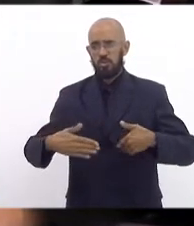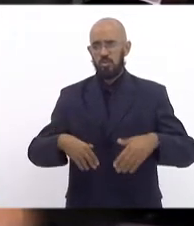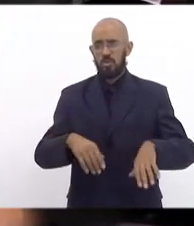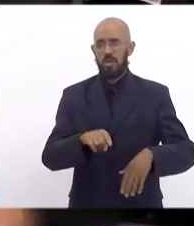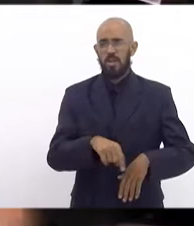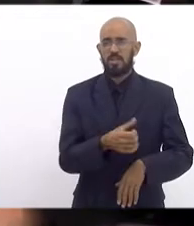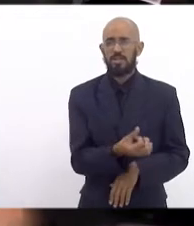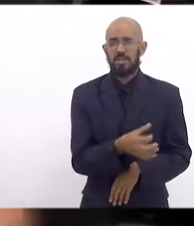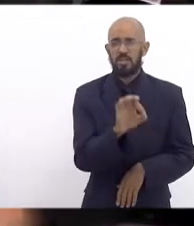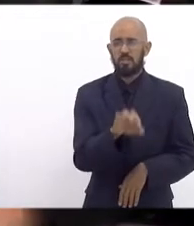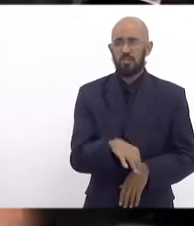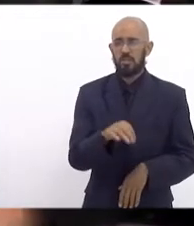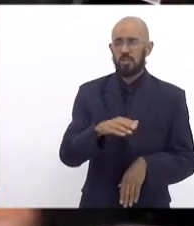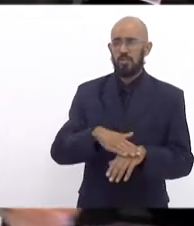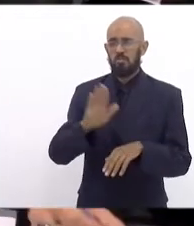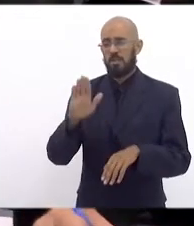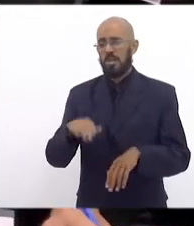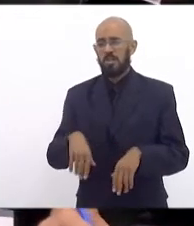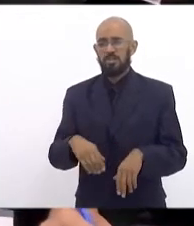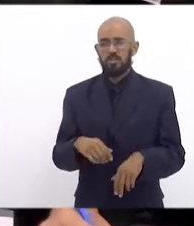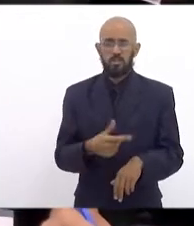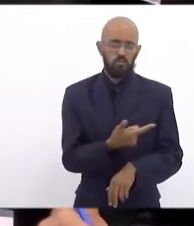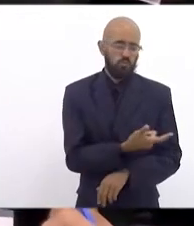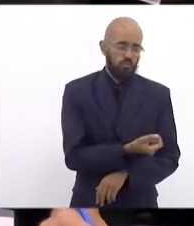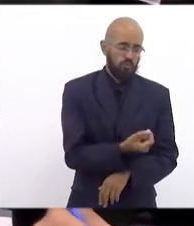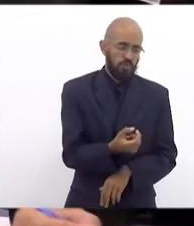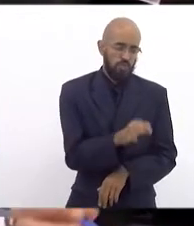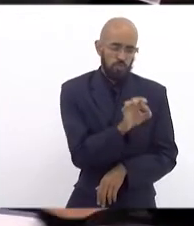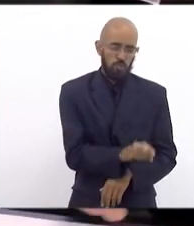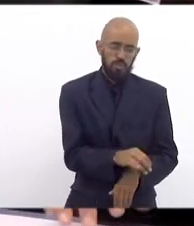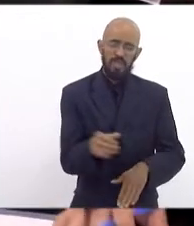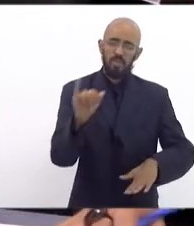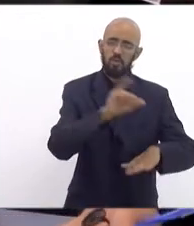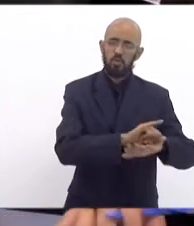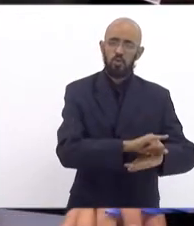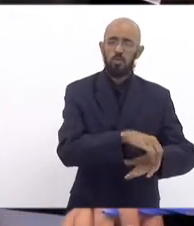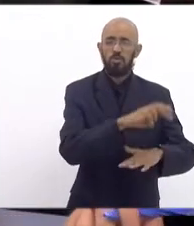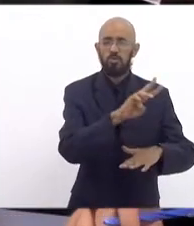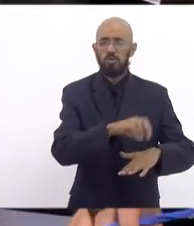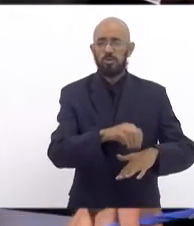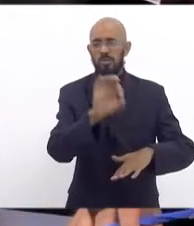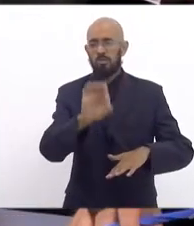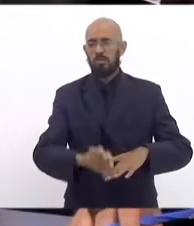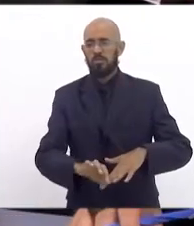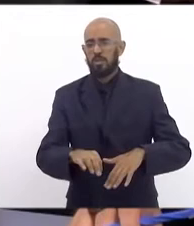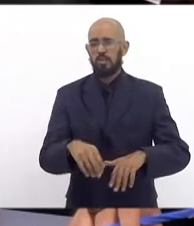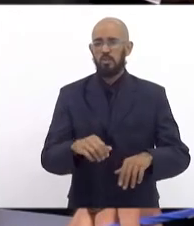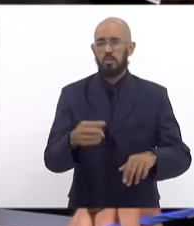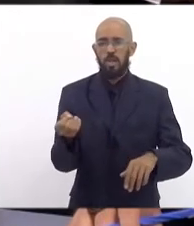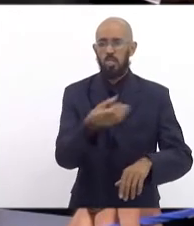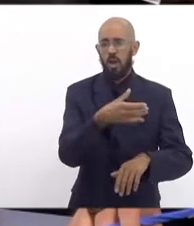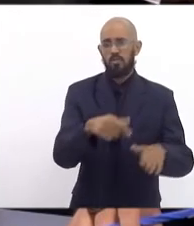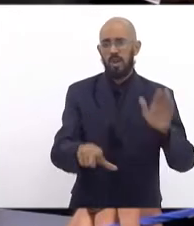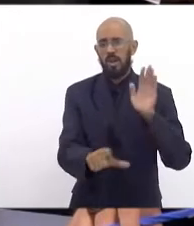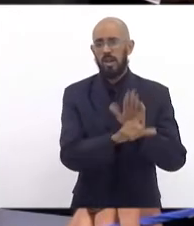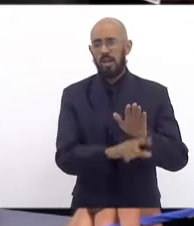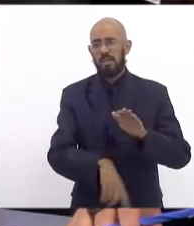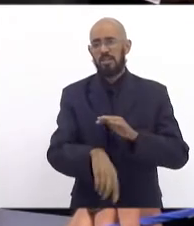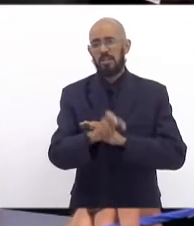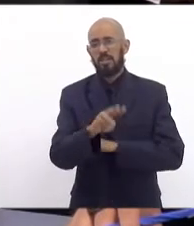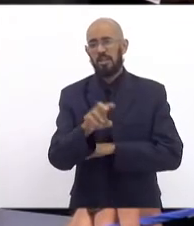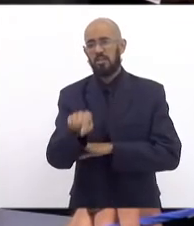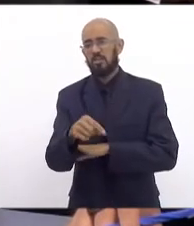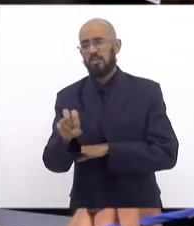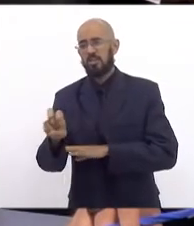seis por cento a mais que ele paga nas Vinte por cento sobre sobre os 30 é com a nova lei ele pagaria 3,5 + oferta a gente estaria e